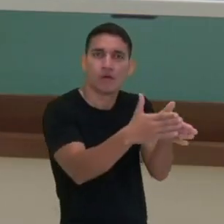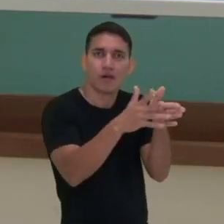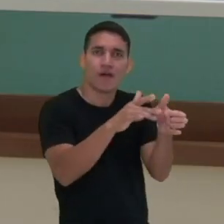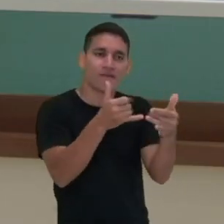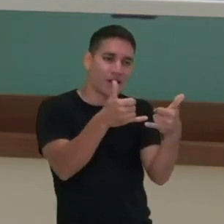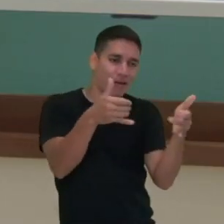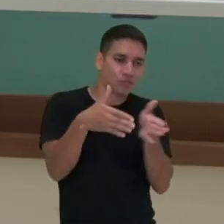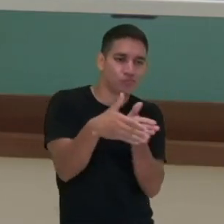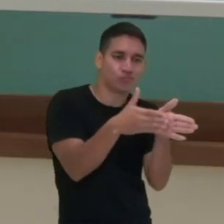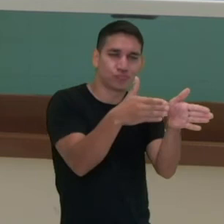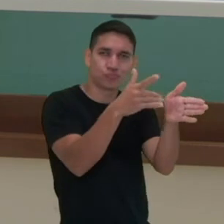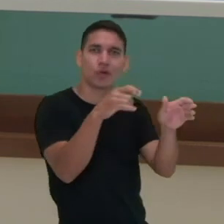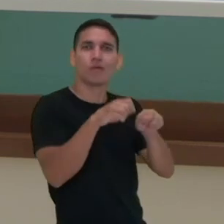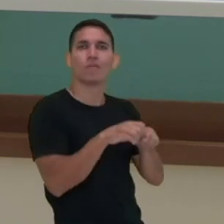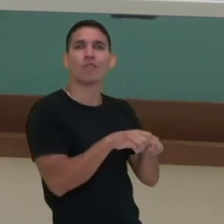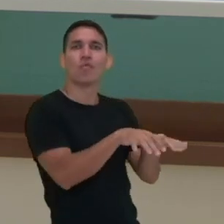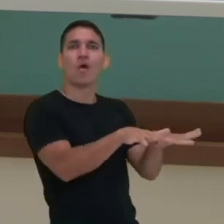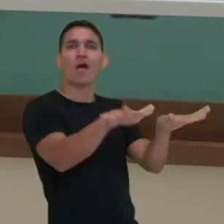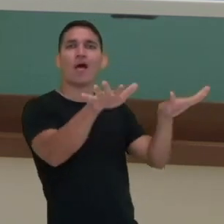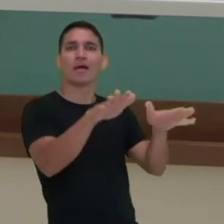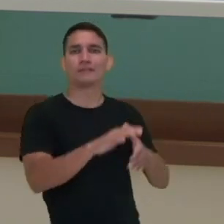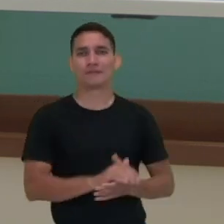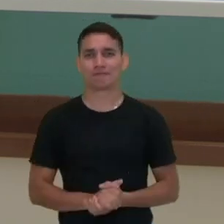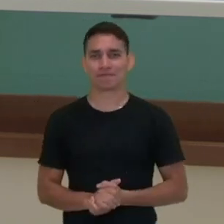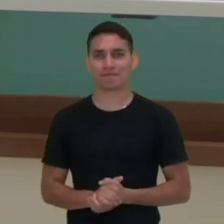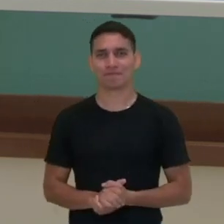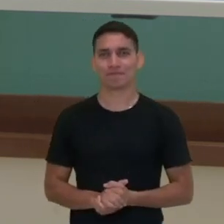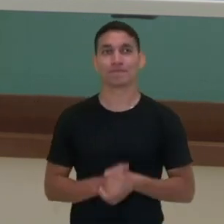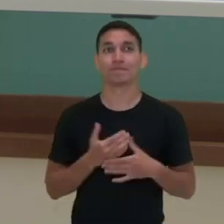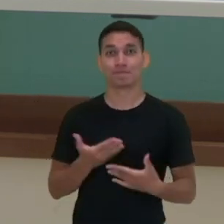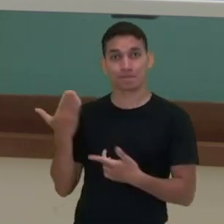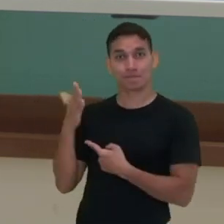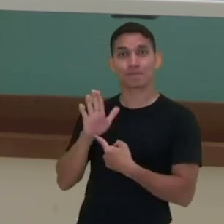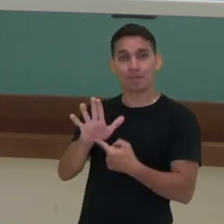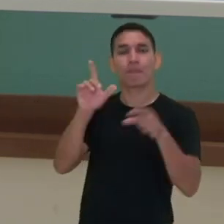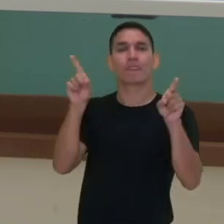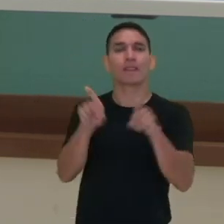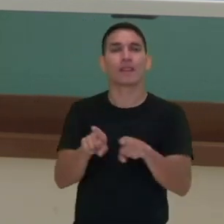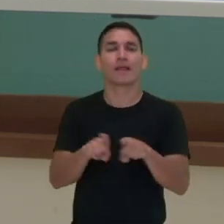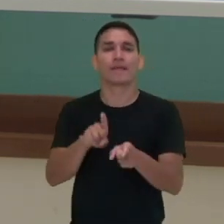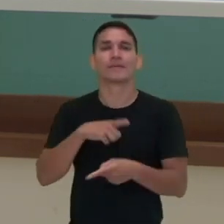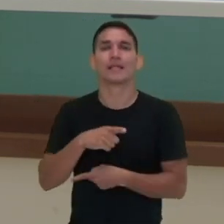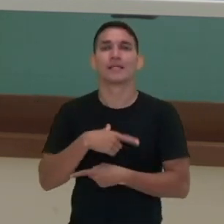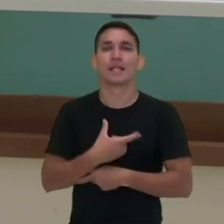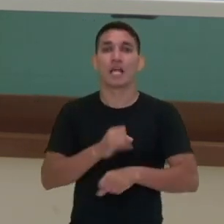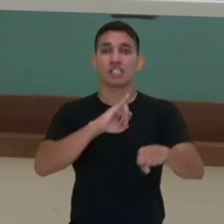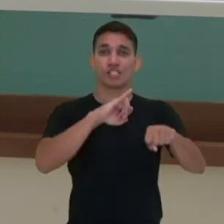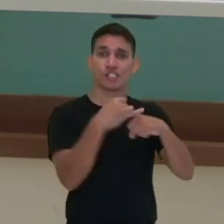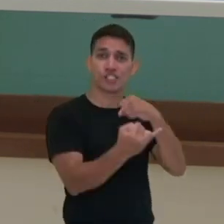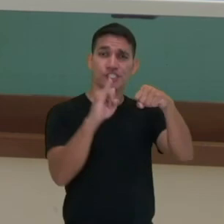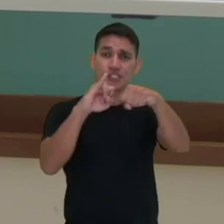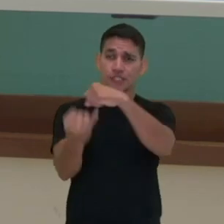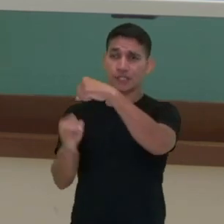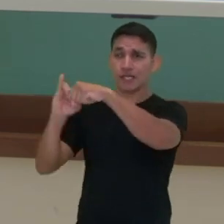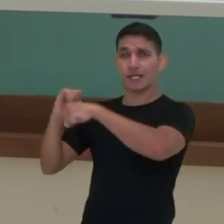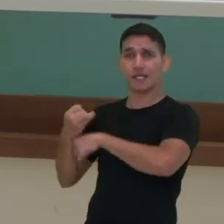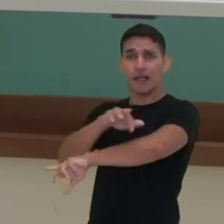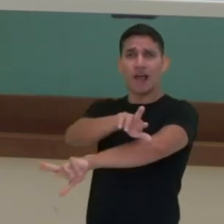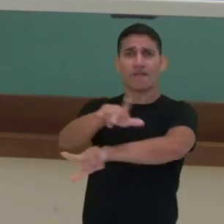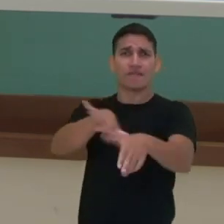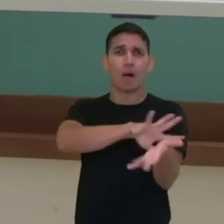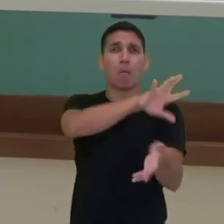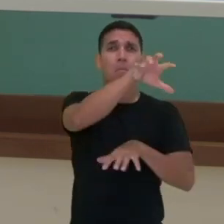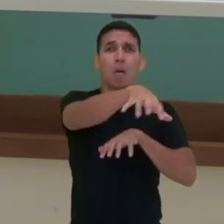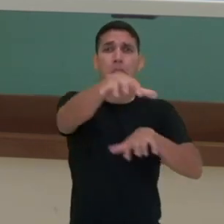canal ali que vai ligar ele ao oceano, certo? E aí nós temos também os arquipélagos e ilhas. As ilhas nada